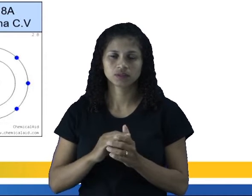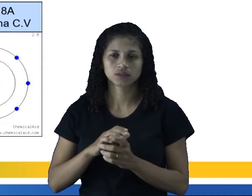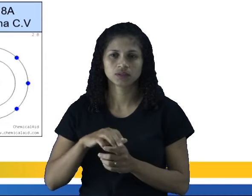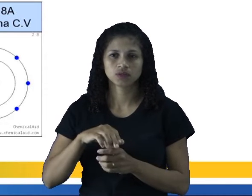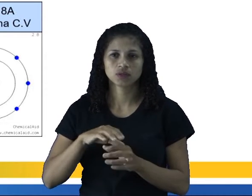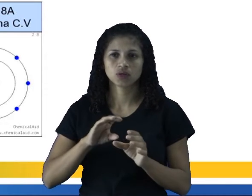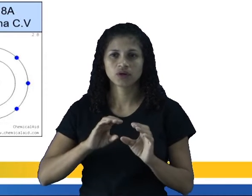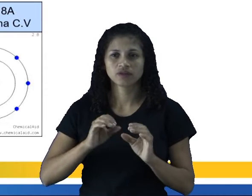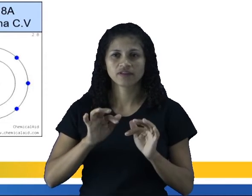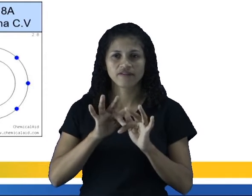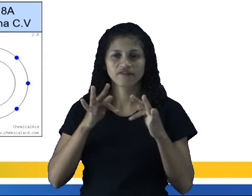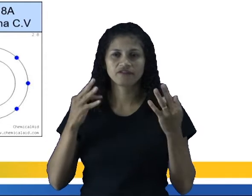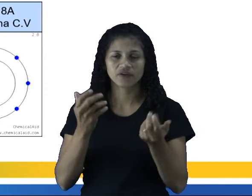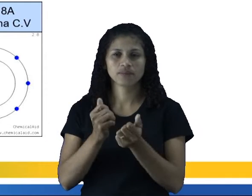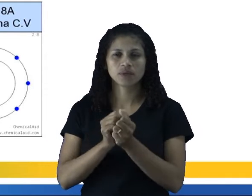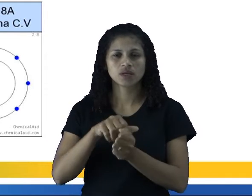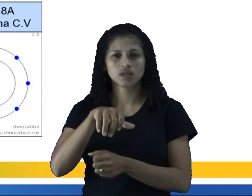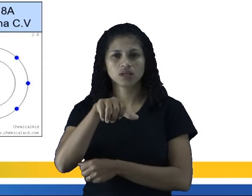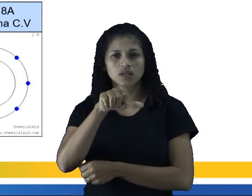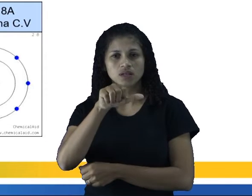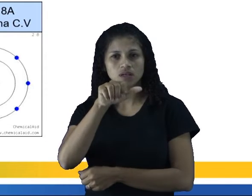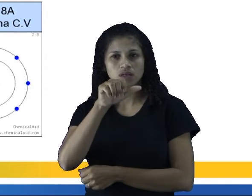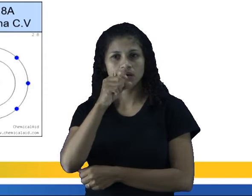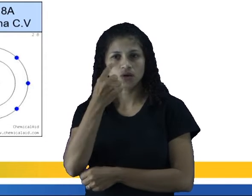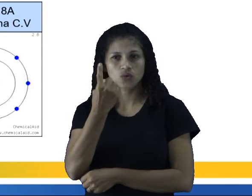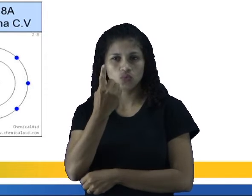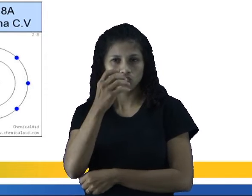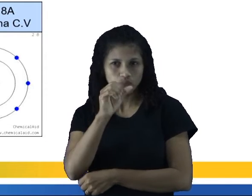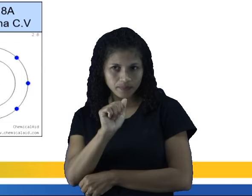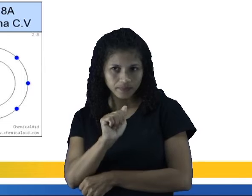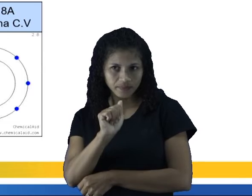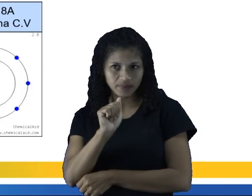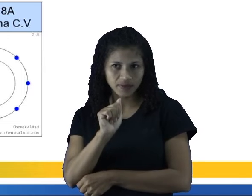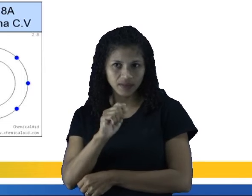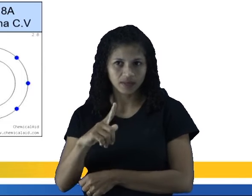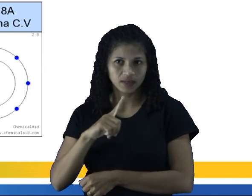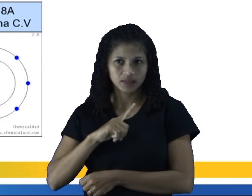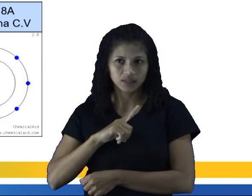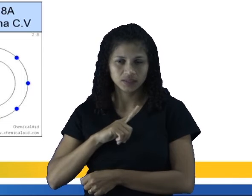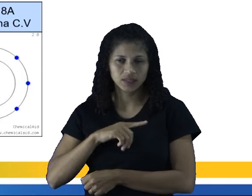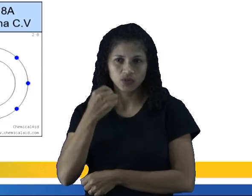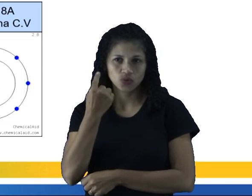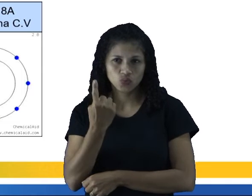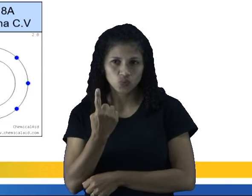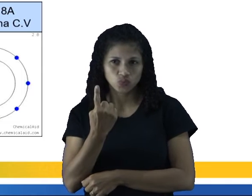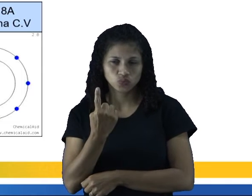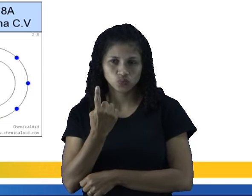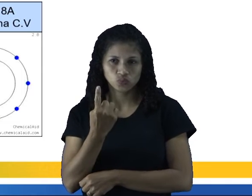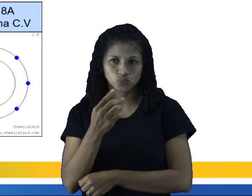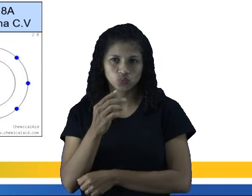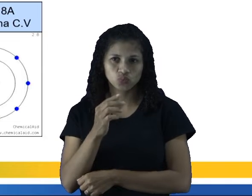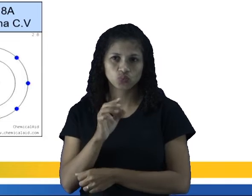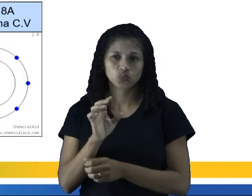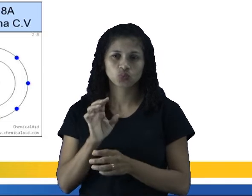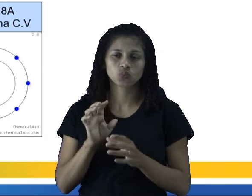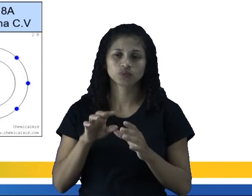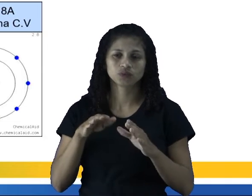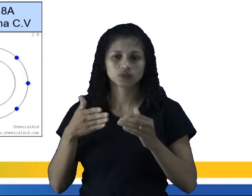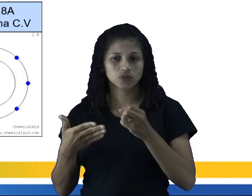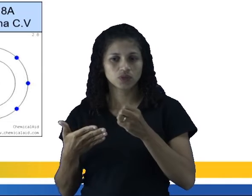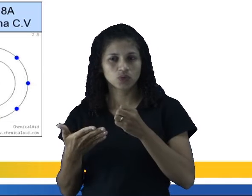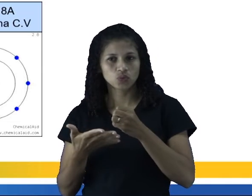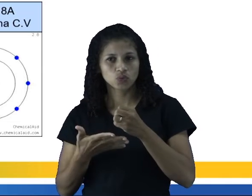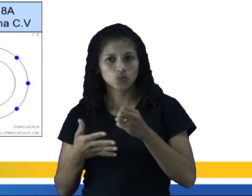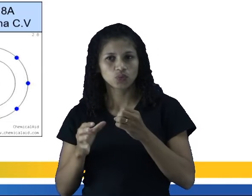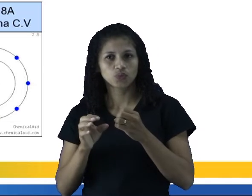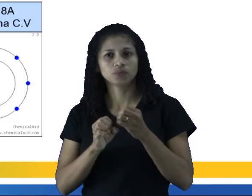metais alcalinos, eles vão ter o quê? Eles vão ter um único elétron nessa última camada de valência. Os elementos